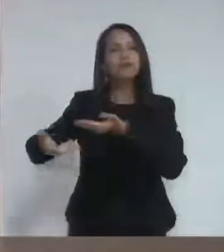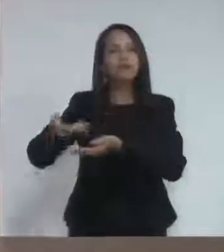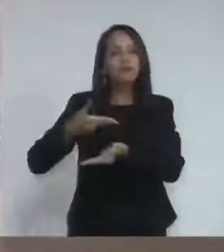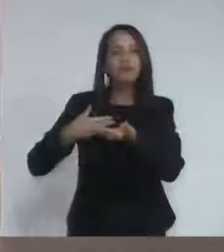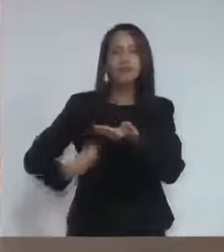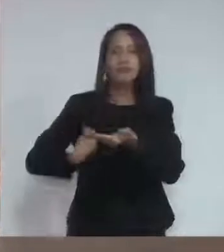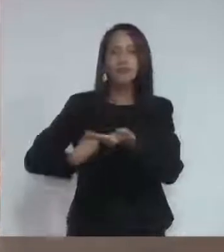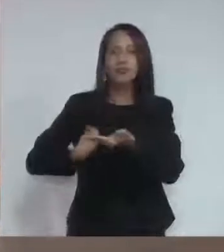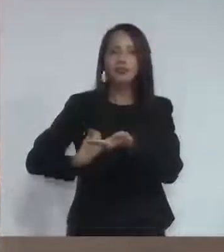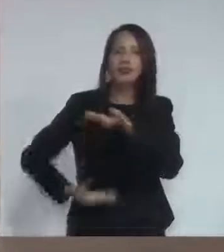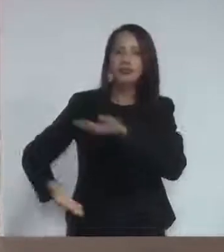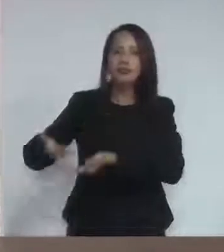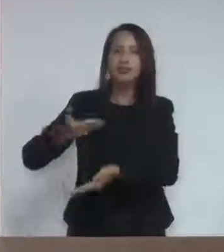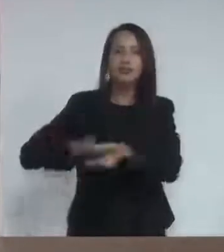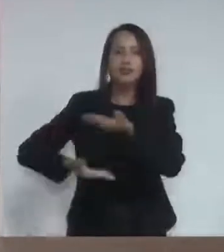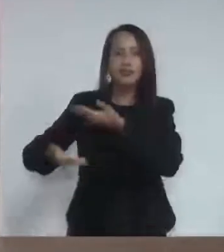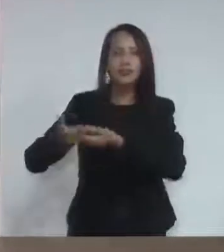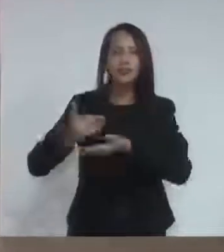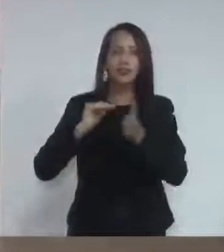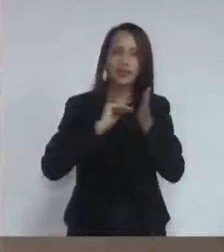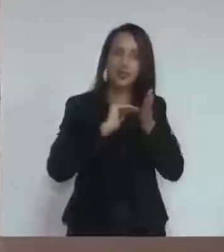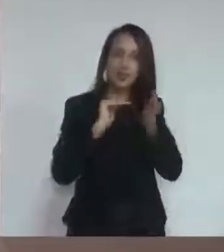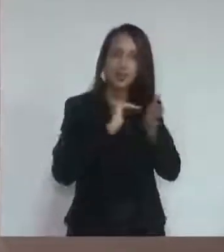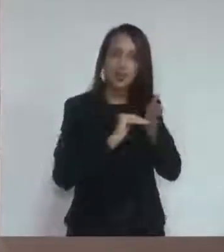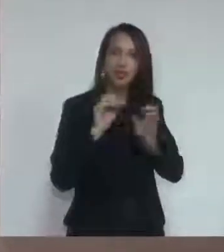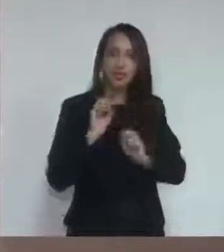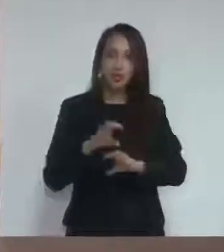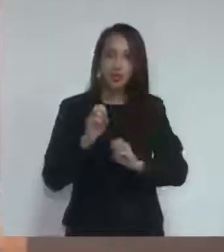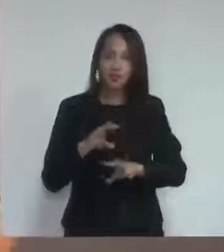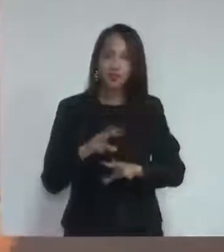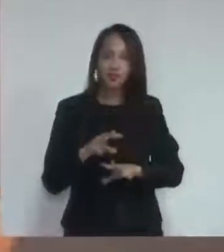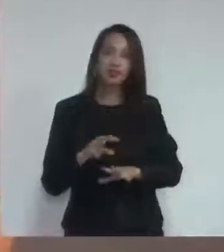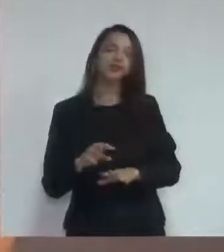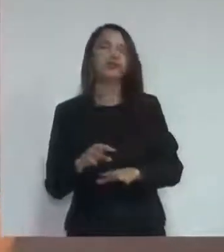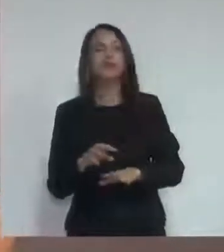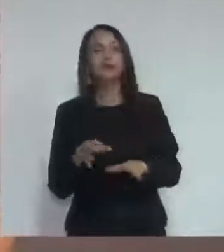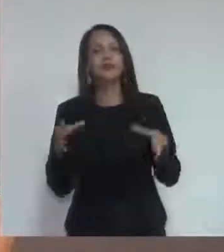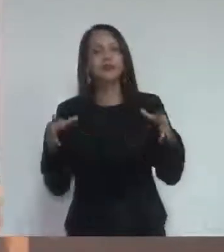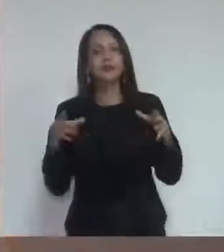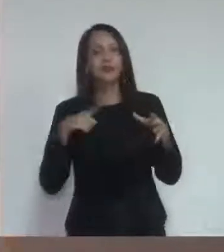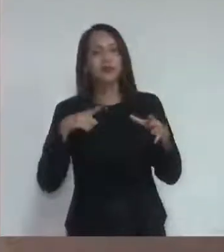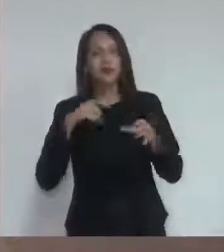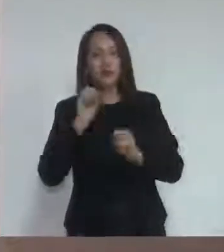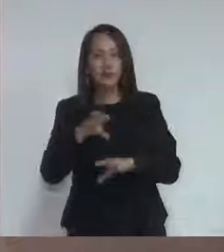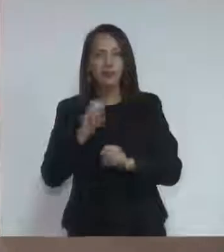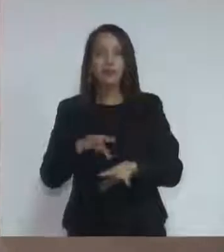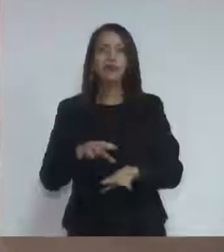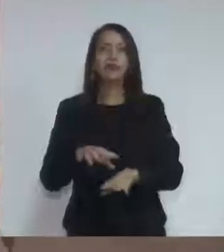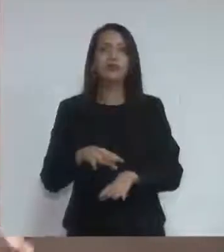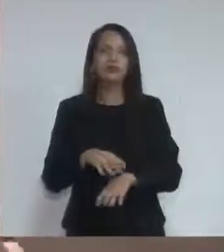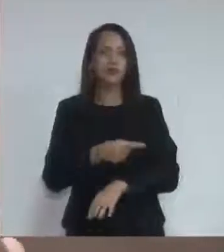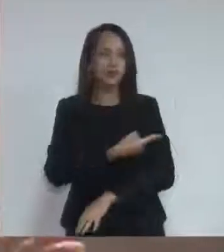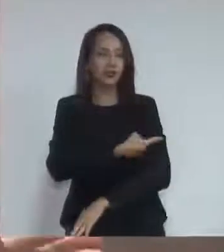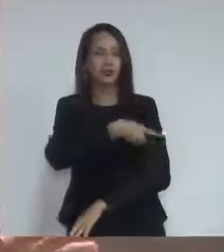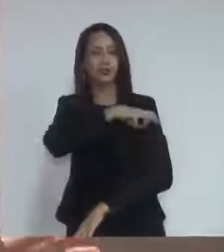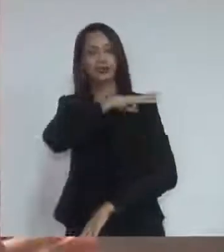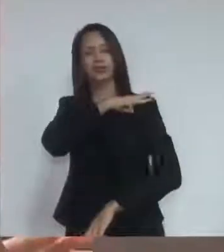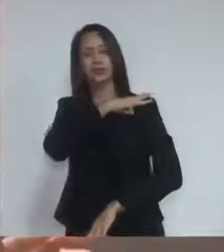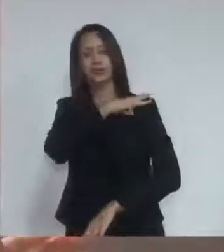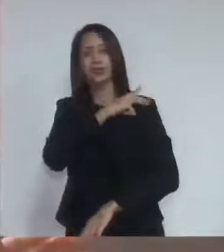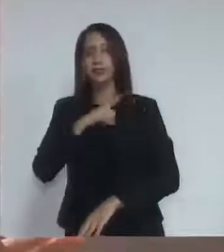participa na Secretaria da Educação, não é? No ensino fundamental, ali com as crianças, quando essa criança